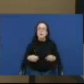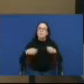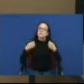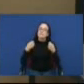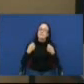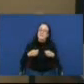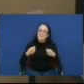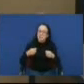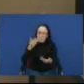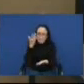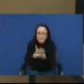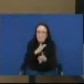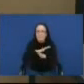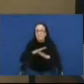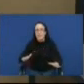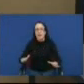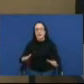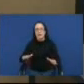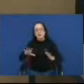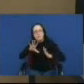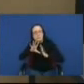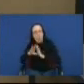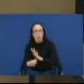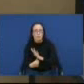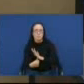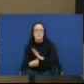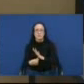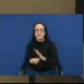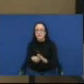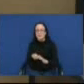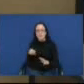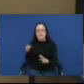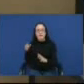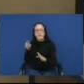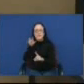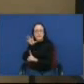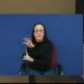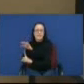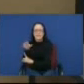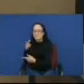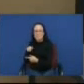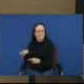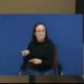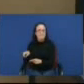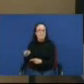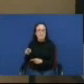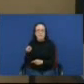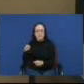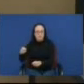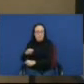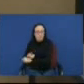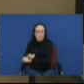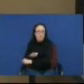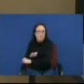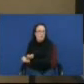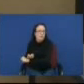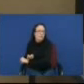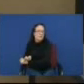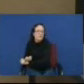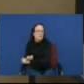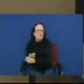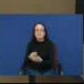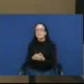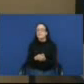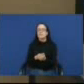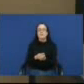acabar com isso. E também eles falam também que já é uma decisão do Supremo Tribunal Federal.